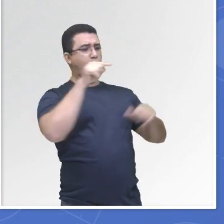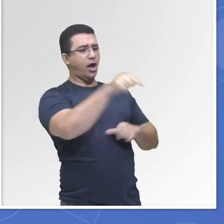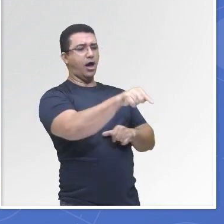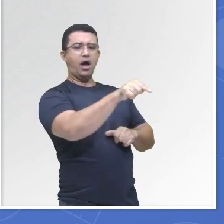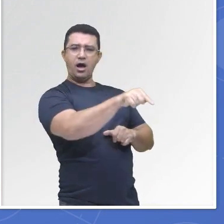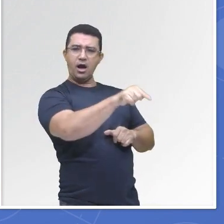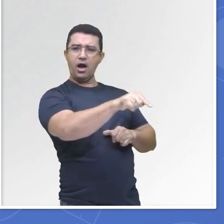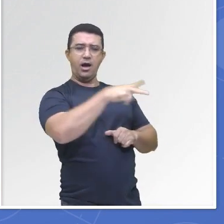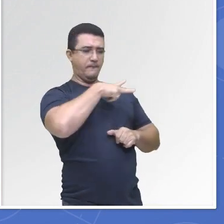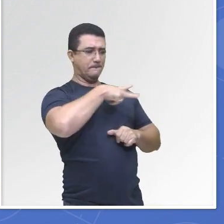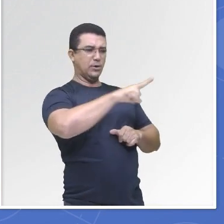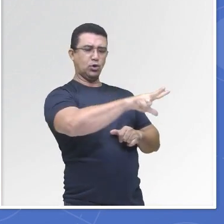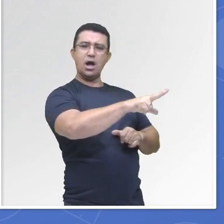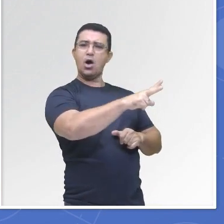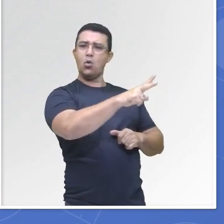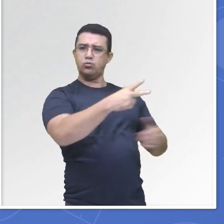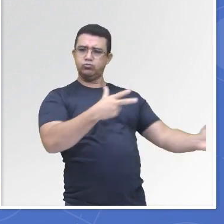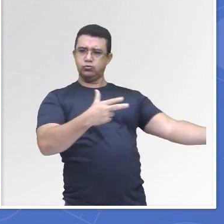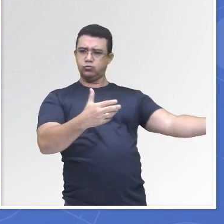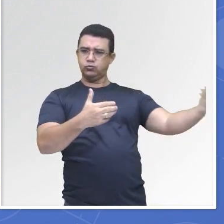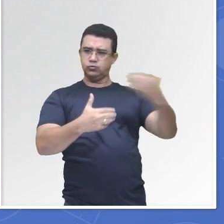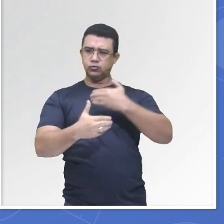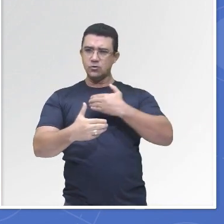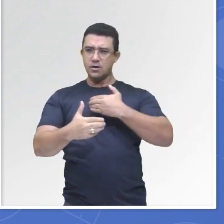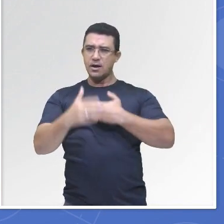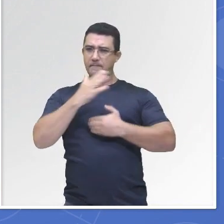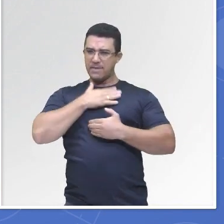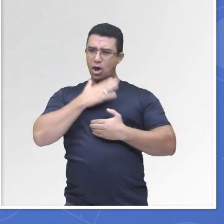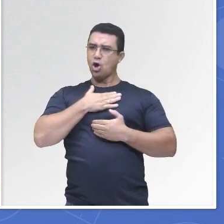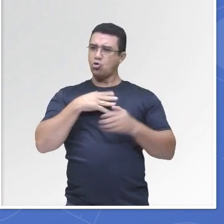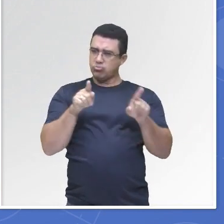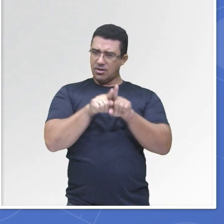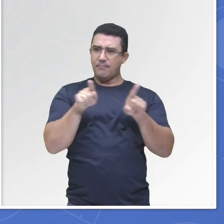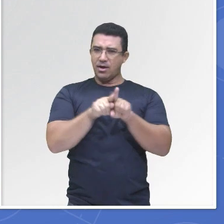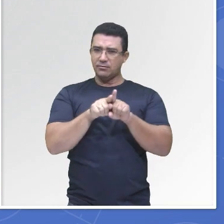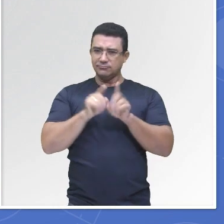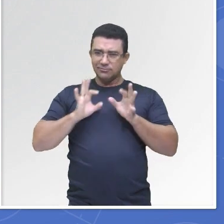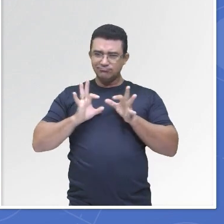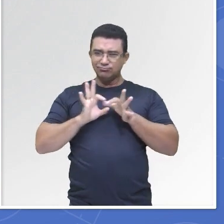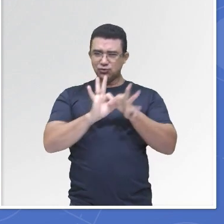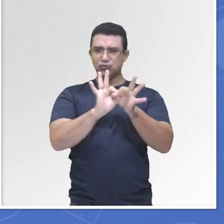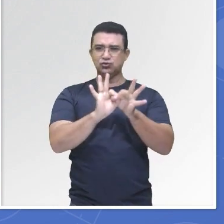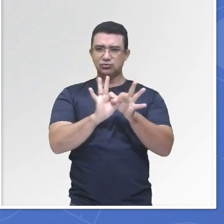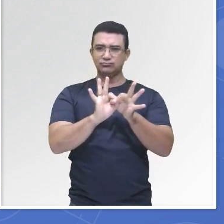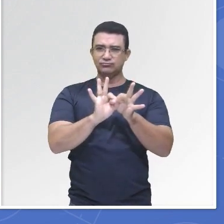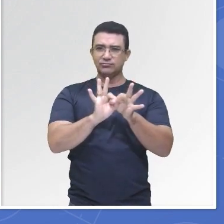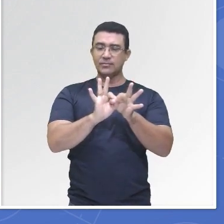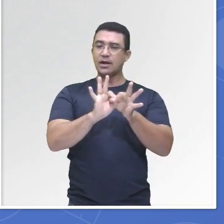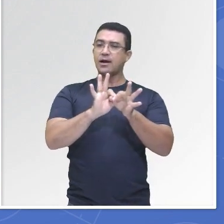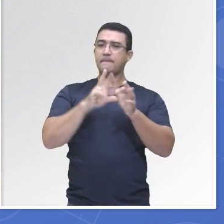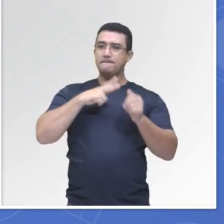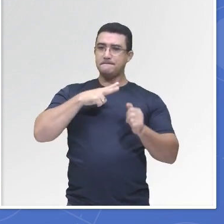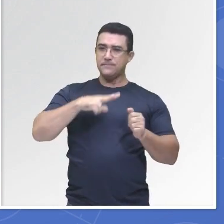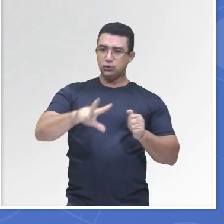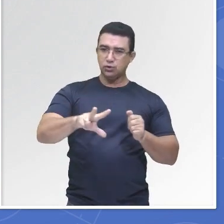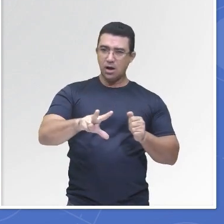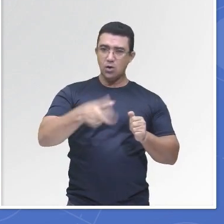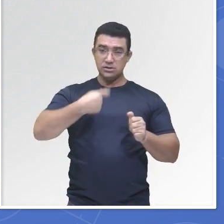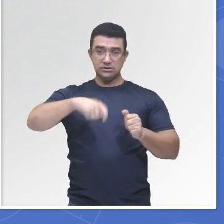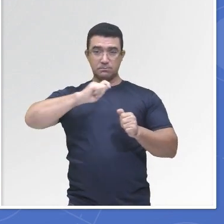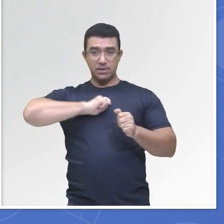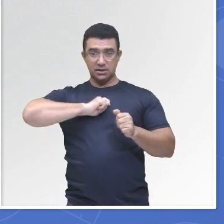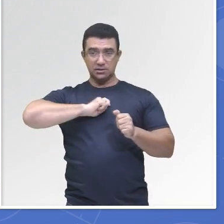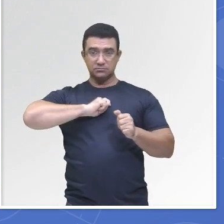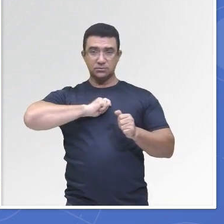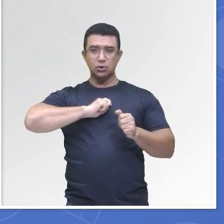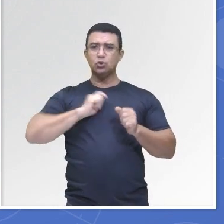dois territórios. E nessa união, que a gente chama de União Ibérica, a gente vai ver que se tudo pertencia ali